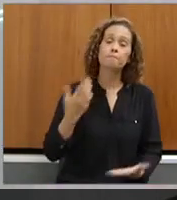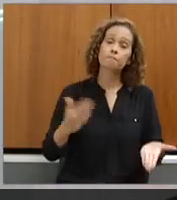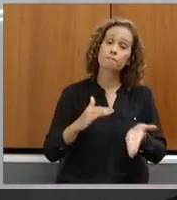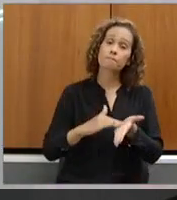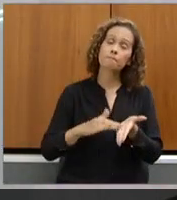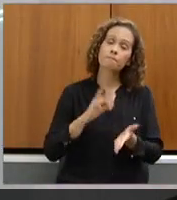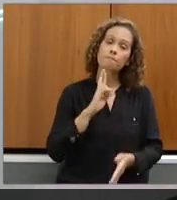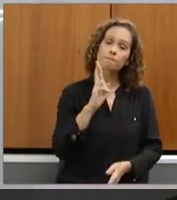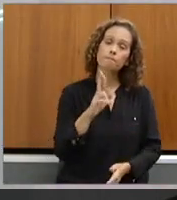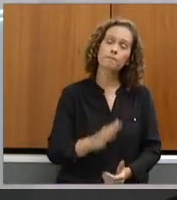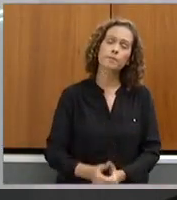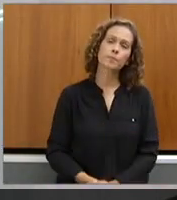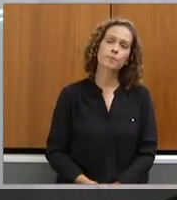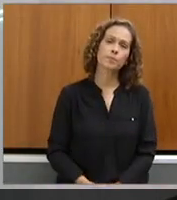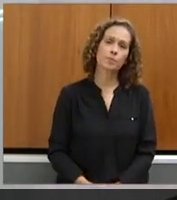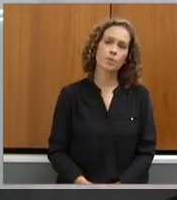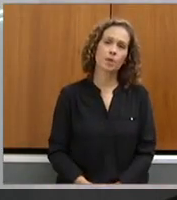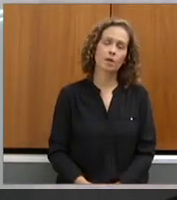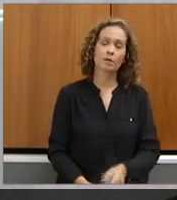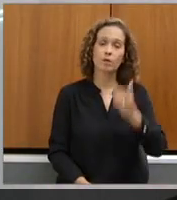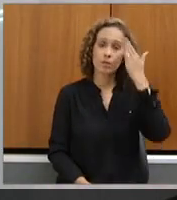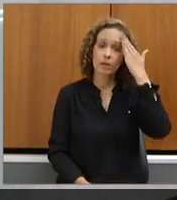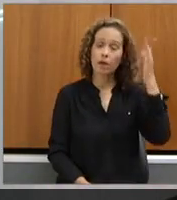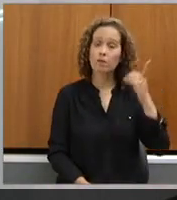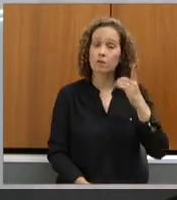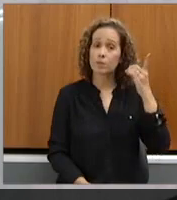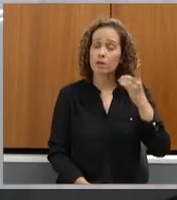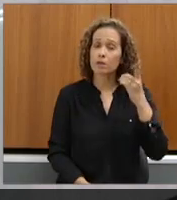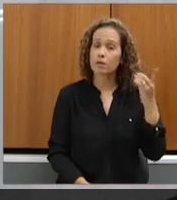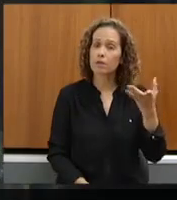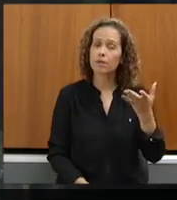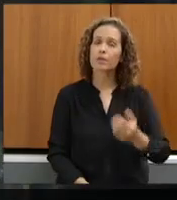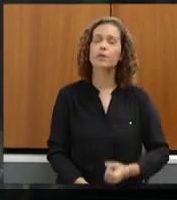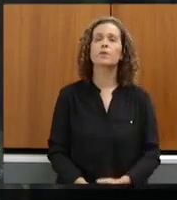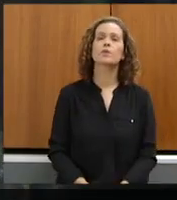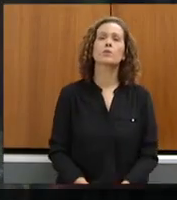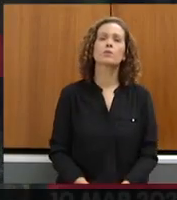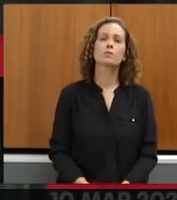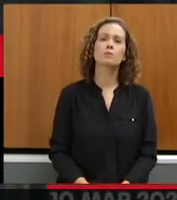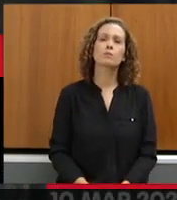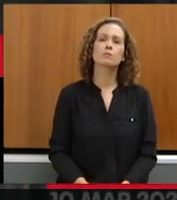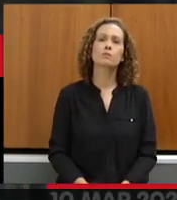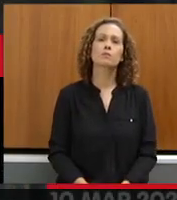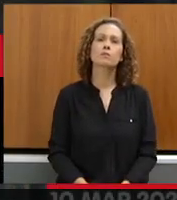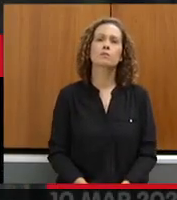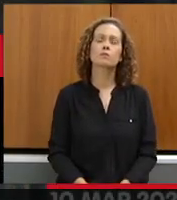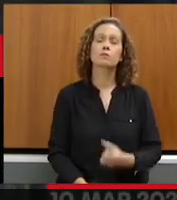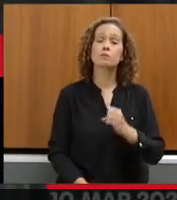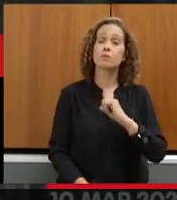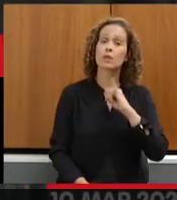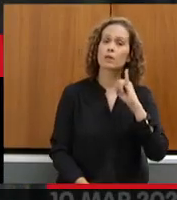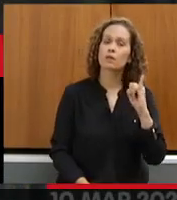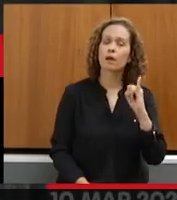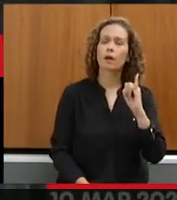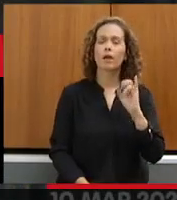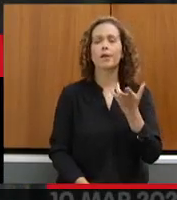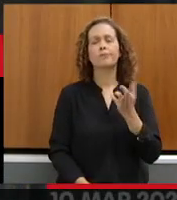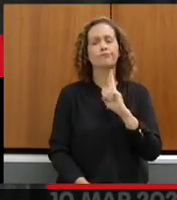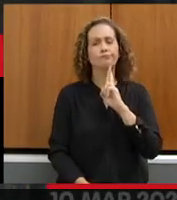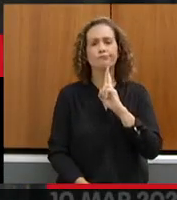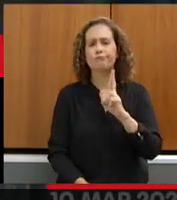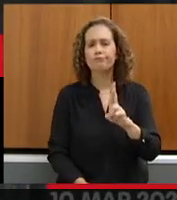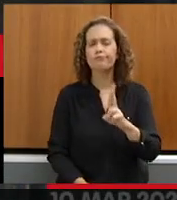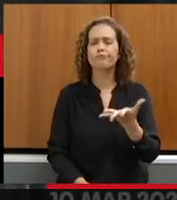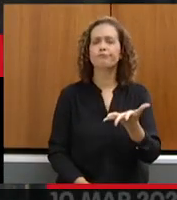o secretário e obrigado Deputado no seu não tenha atendida no ponto de vista de relação